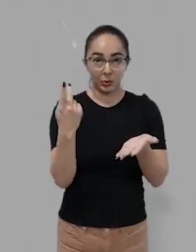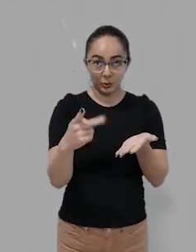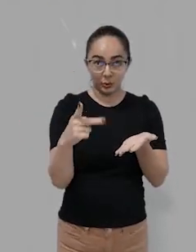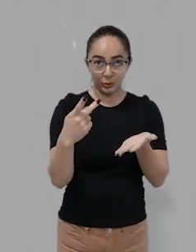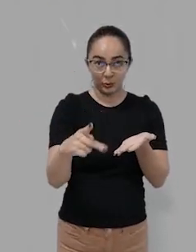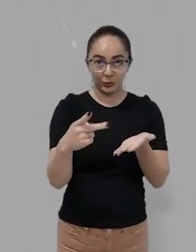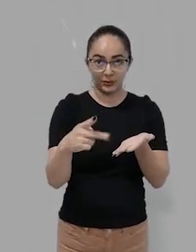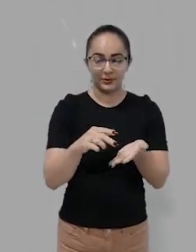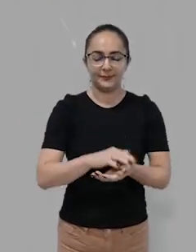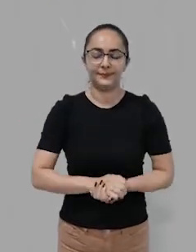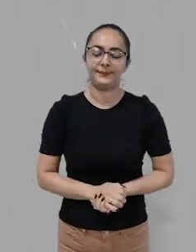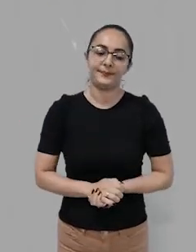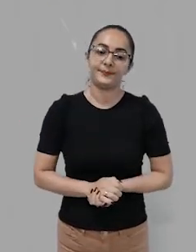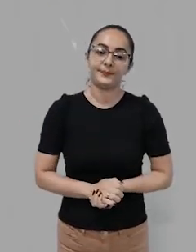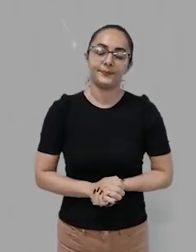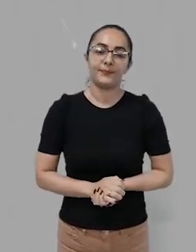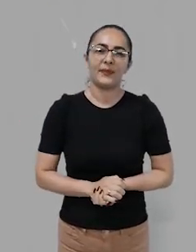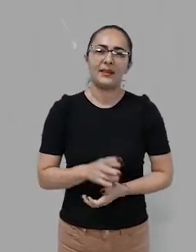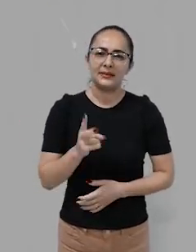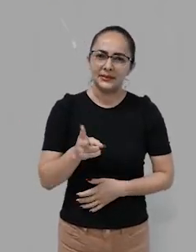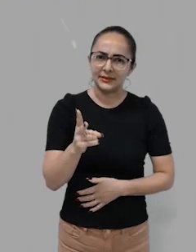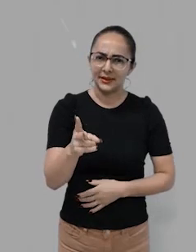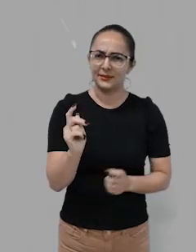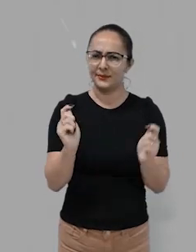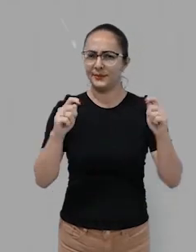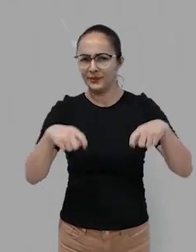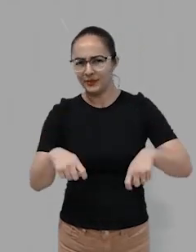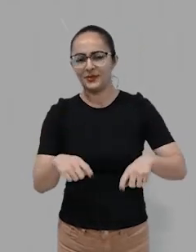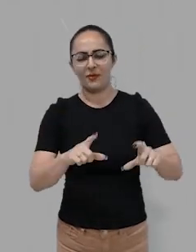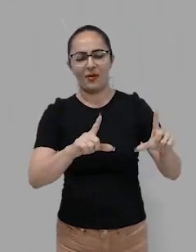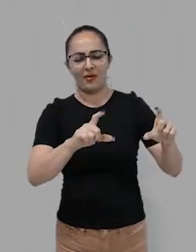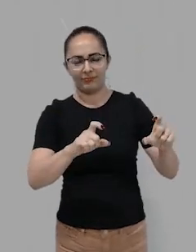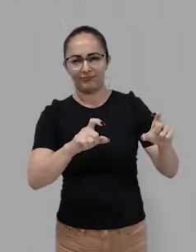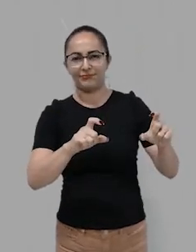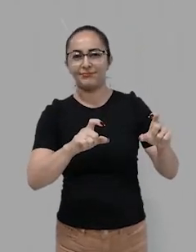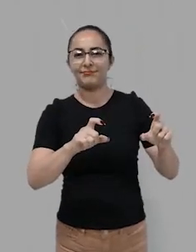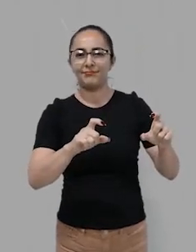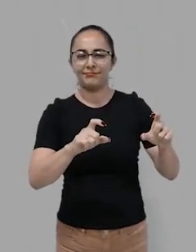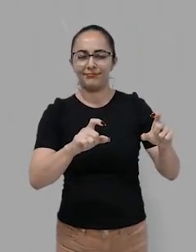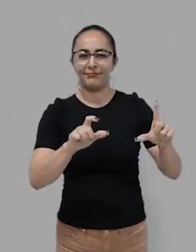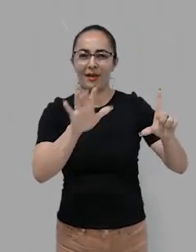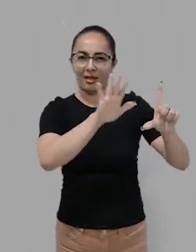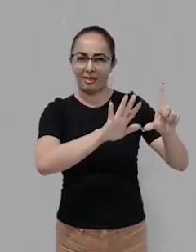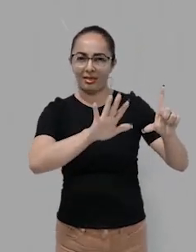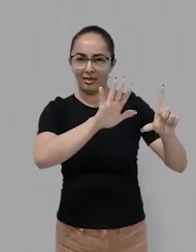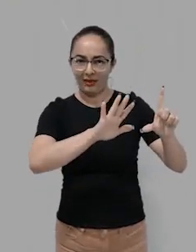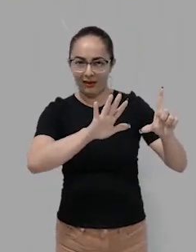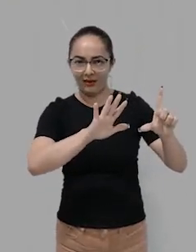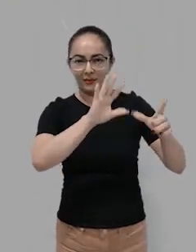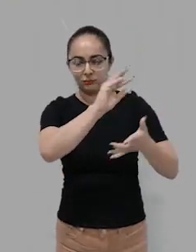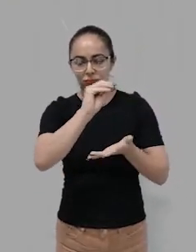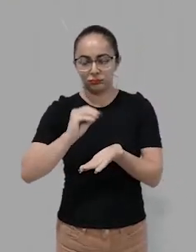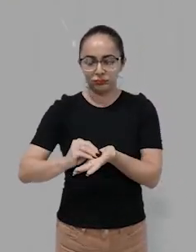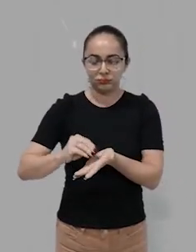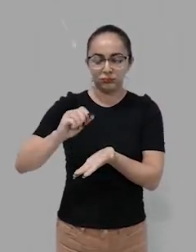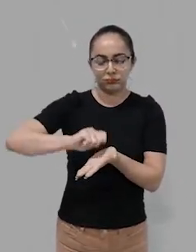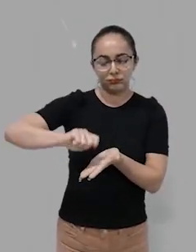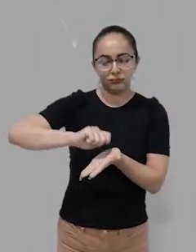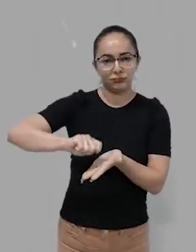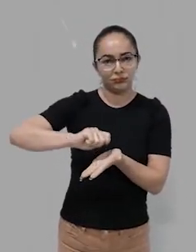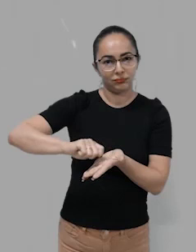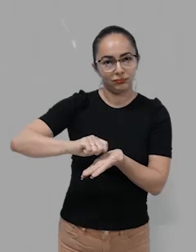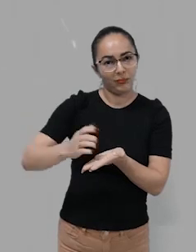anotações. E outra coisa, turma, sempre que for possível, faça o print da tela. E aí você vai passar essas informações para o